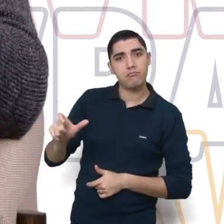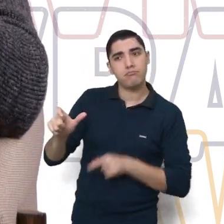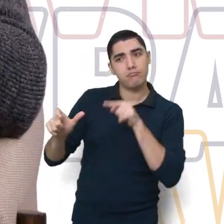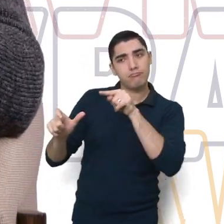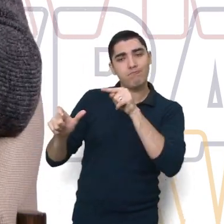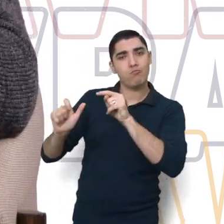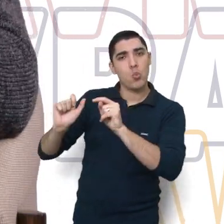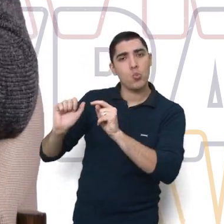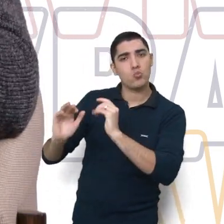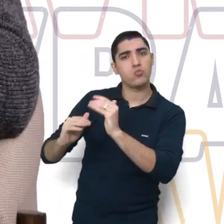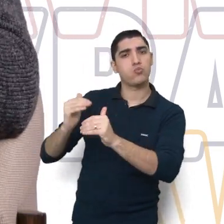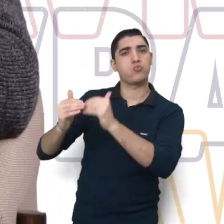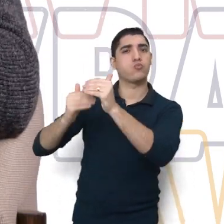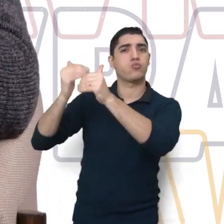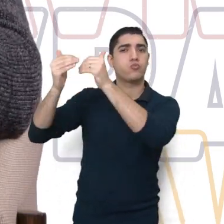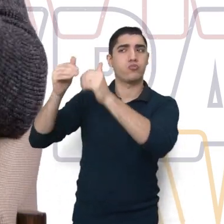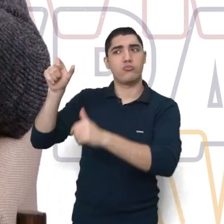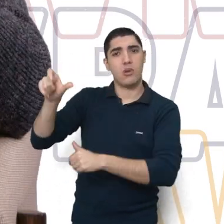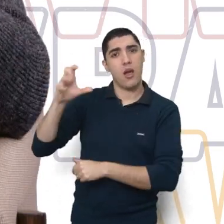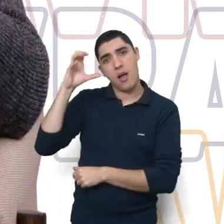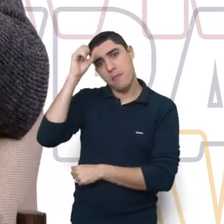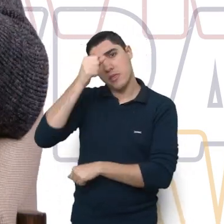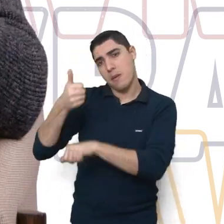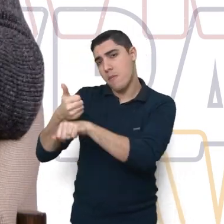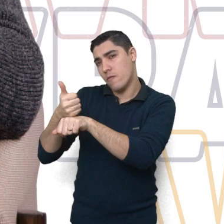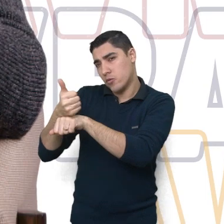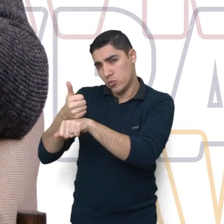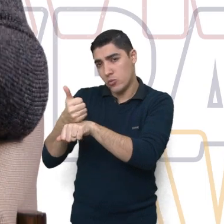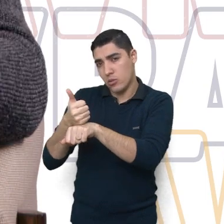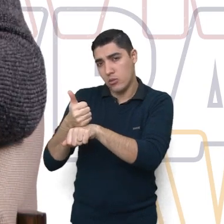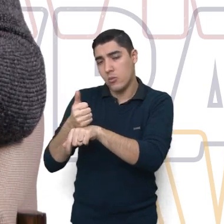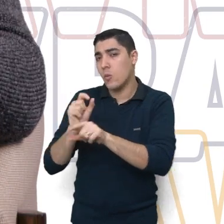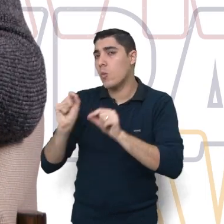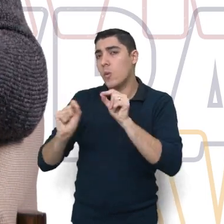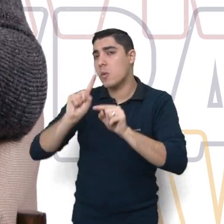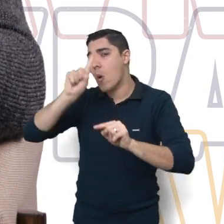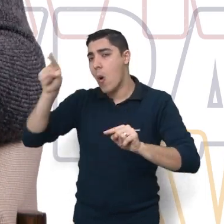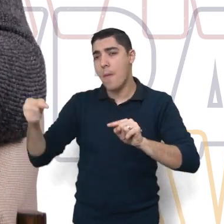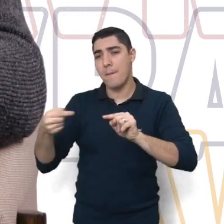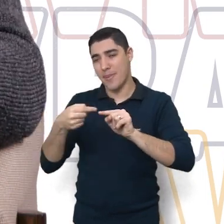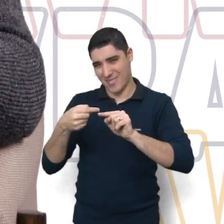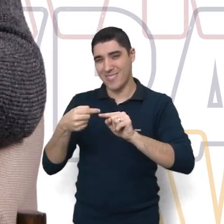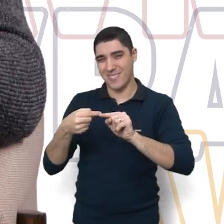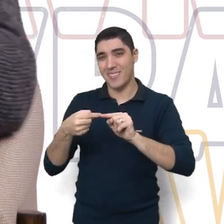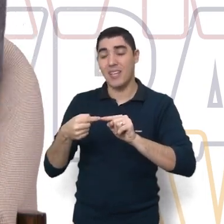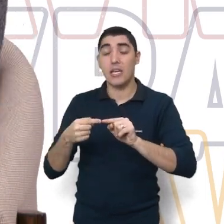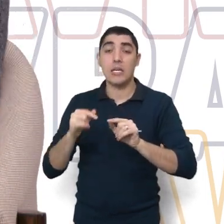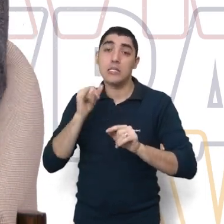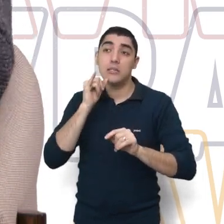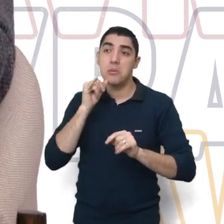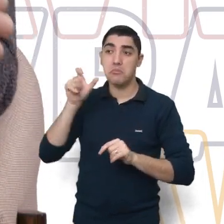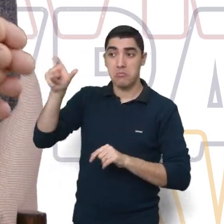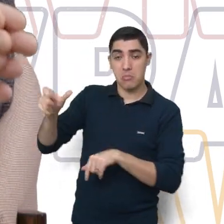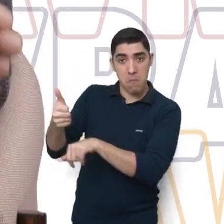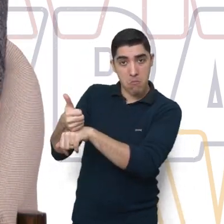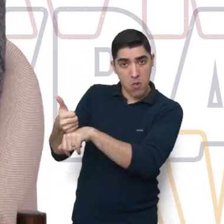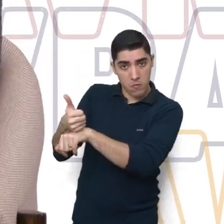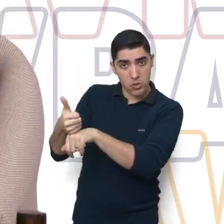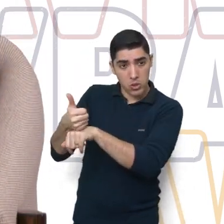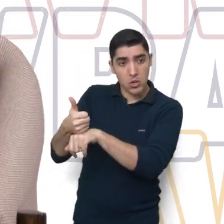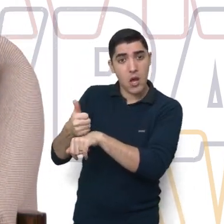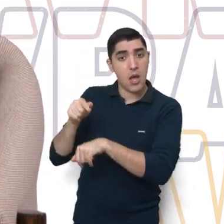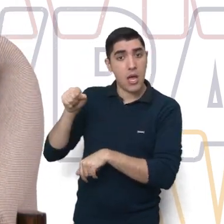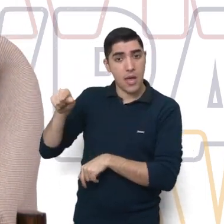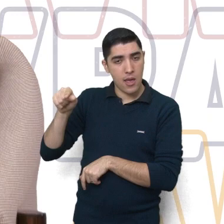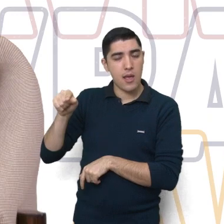né na formação né de um profissional o quanto isso está incutido o quanto um profissional por